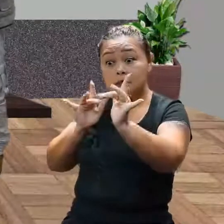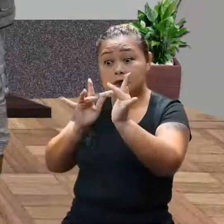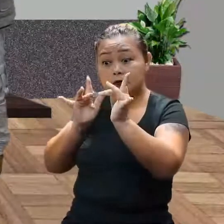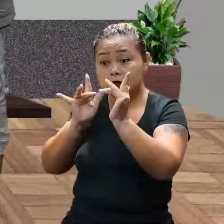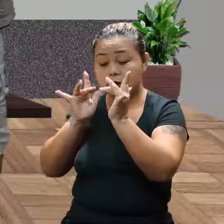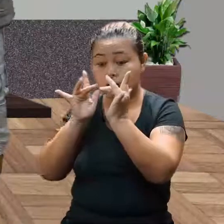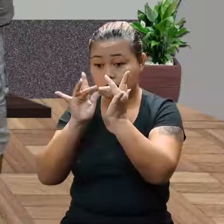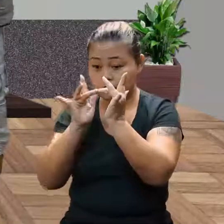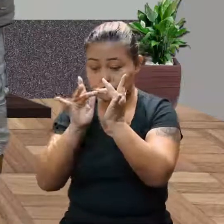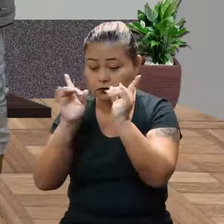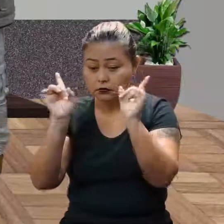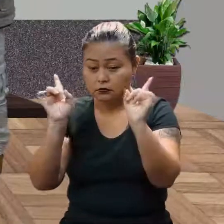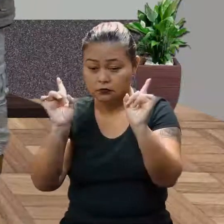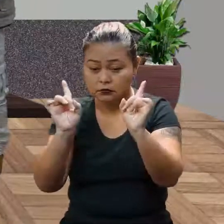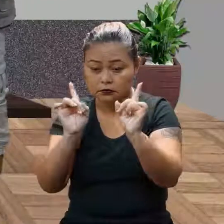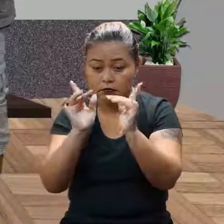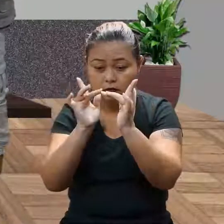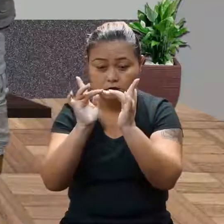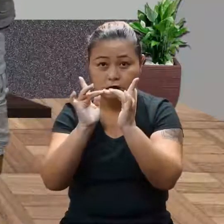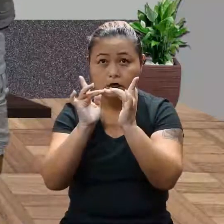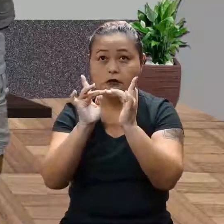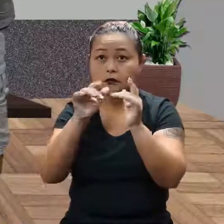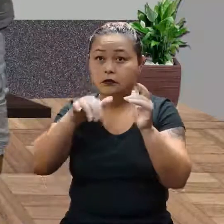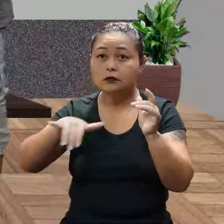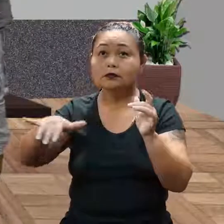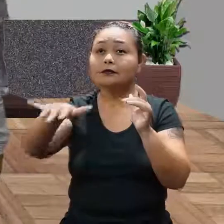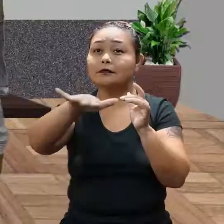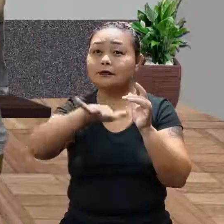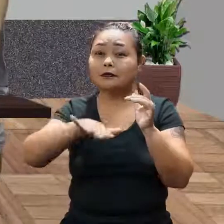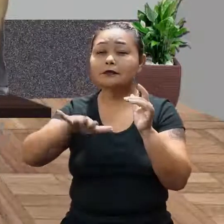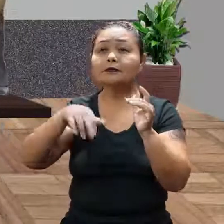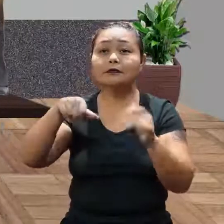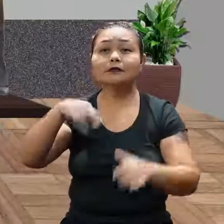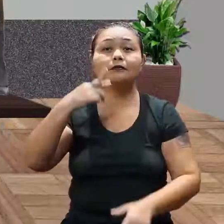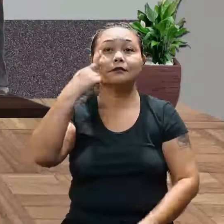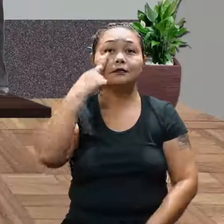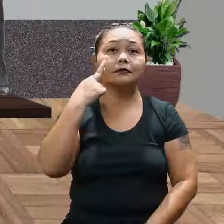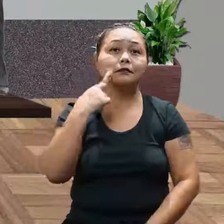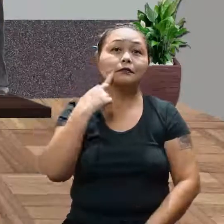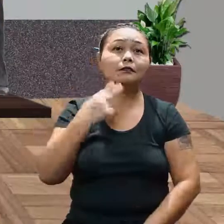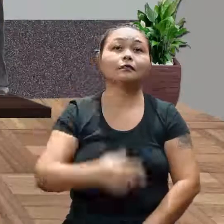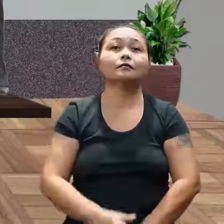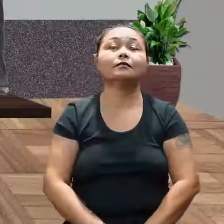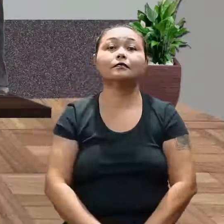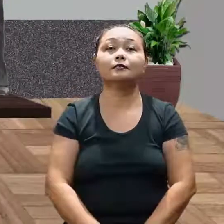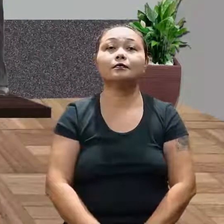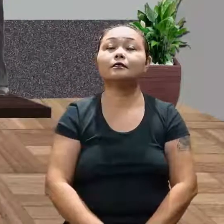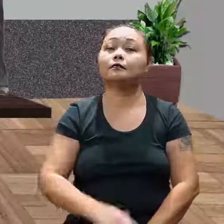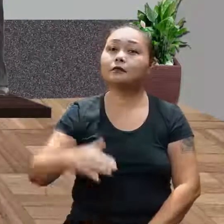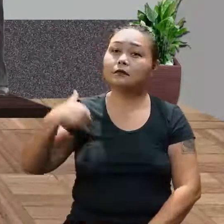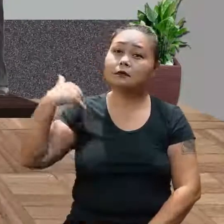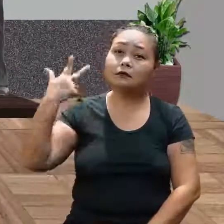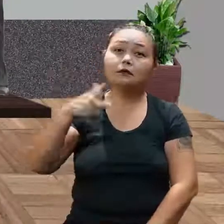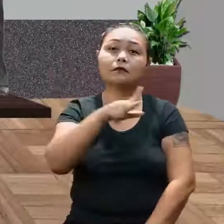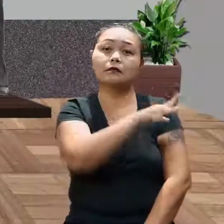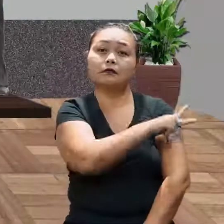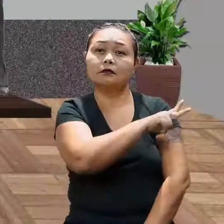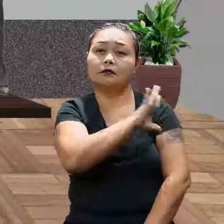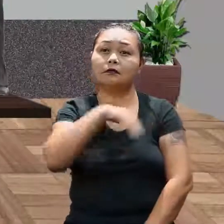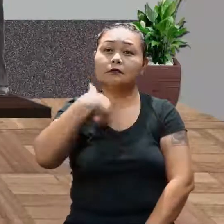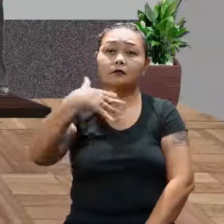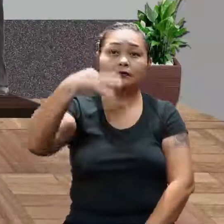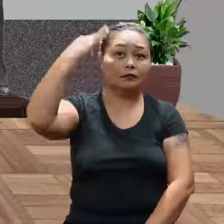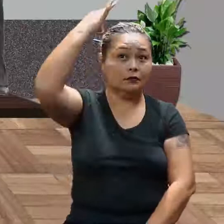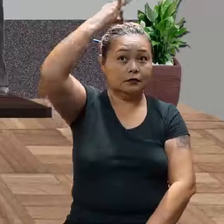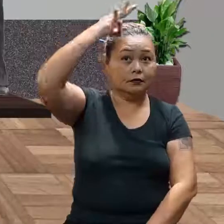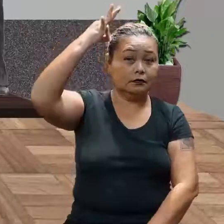povos que ocupavam essa região onde era Rondônia. Desde lá de Vilhena até Santo